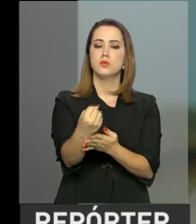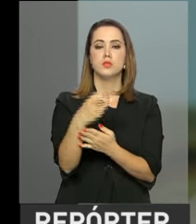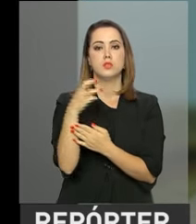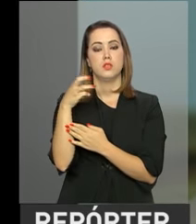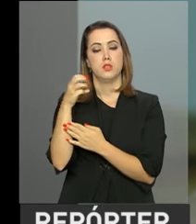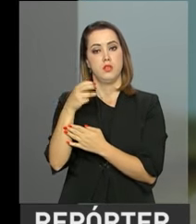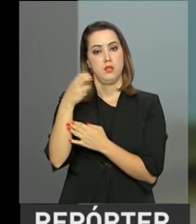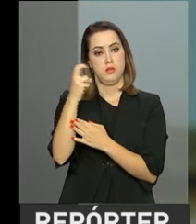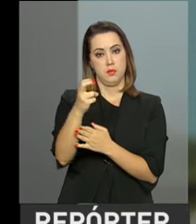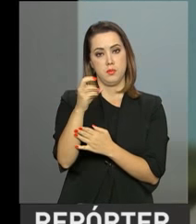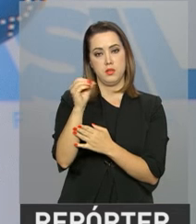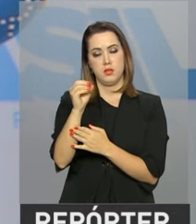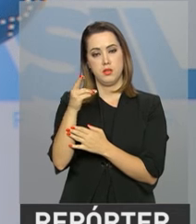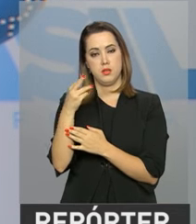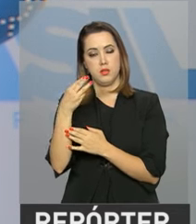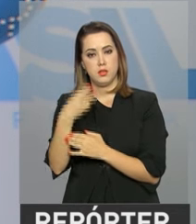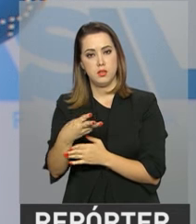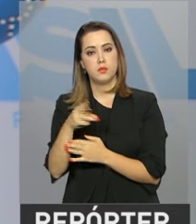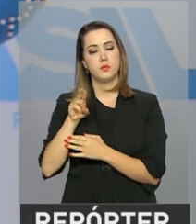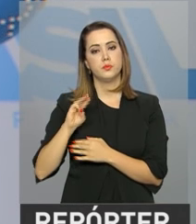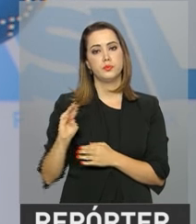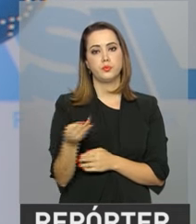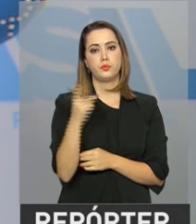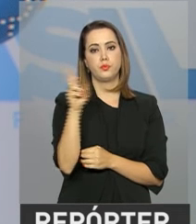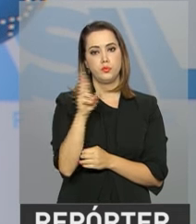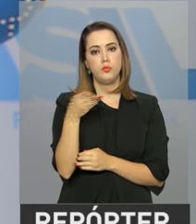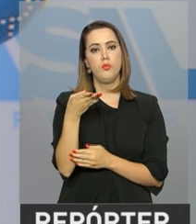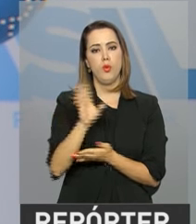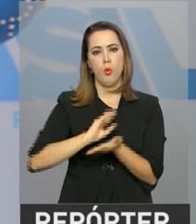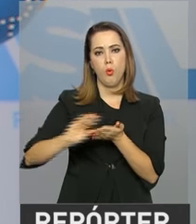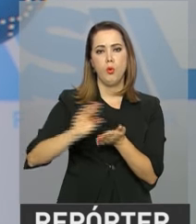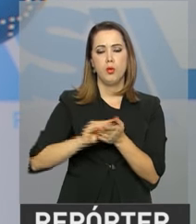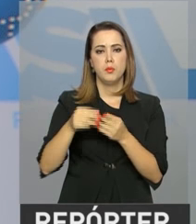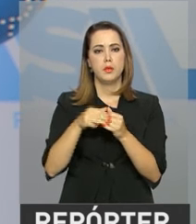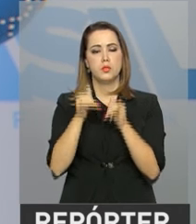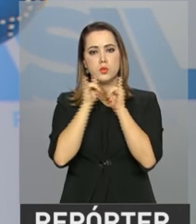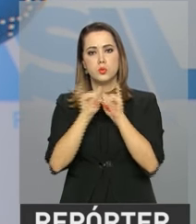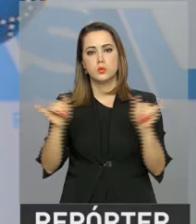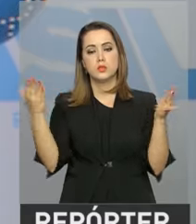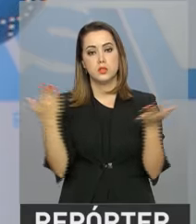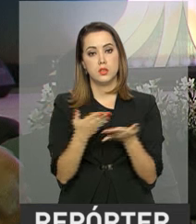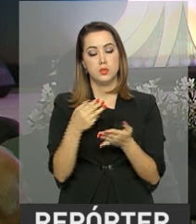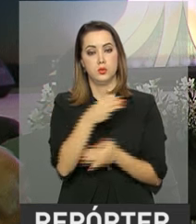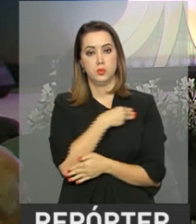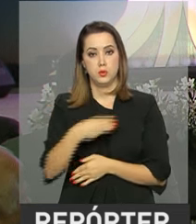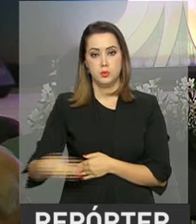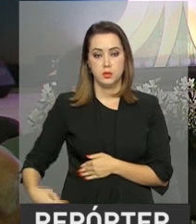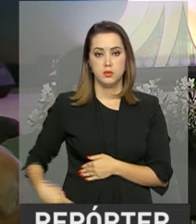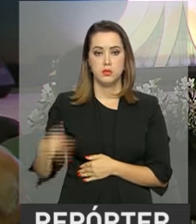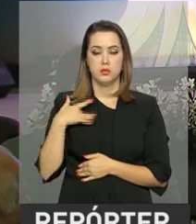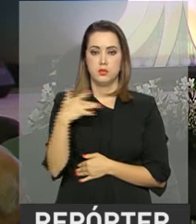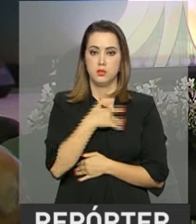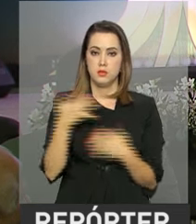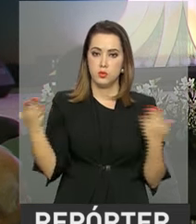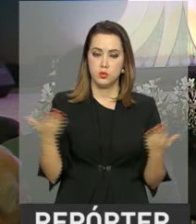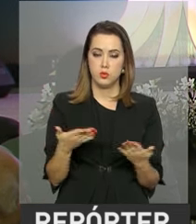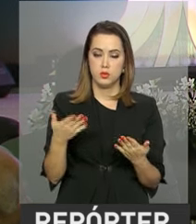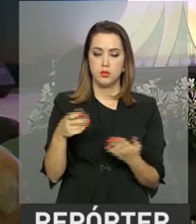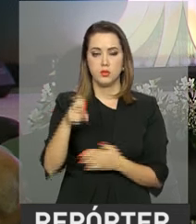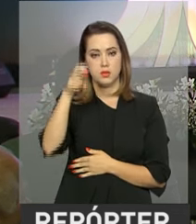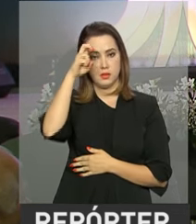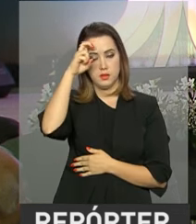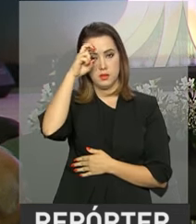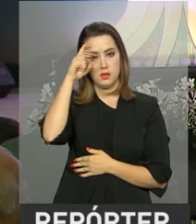513 milhões de reais. O repasse foi anunciado pelo ministro da Saúde, Ricardo Barros, nesta quinta-feira, durante